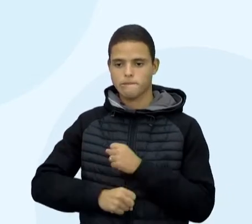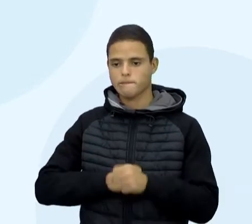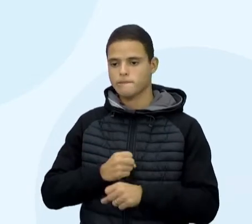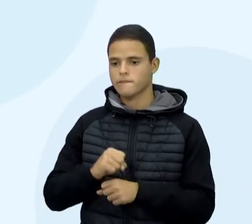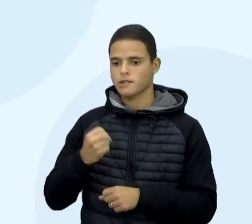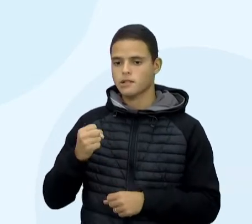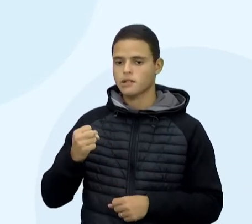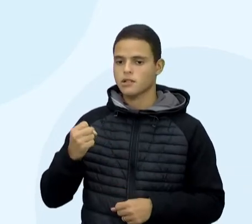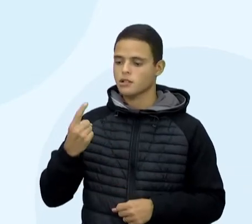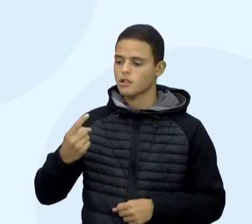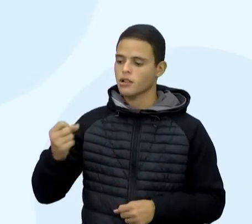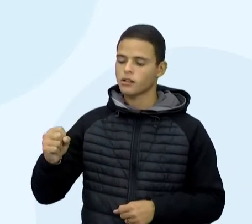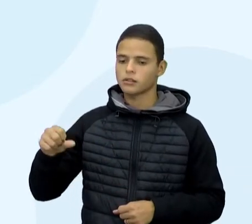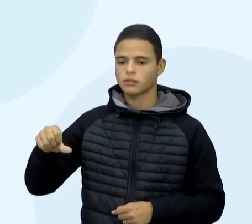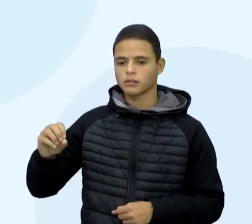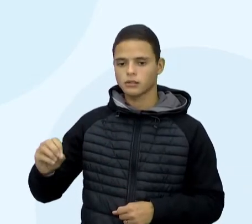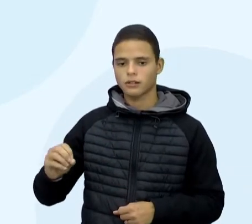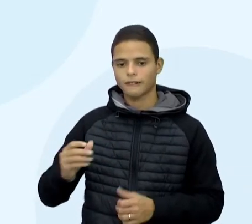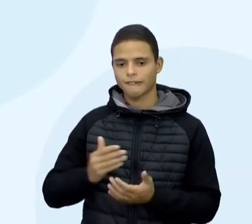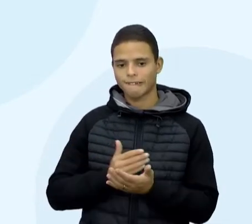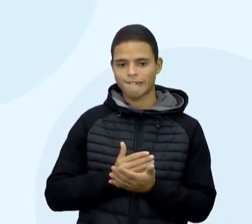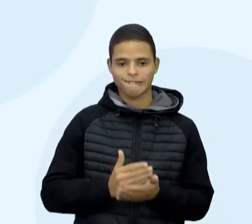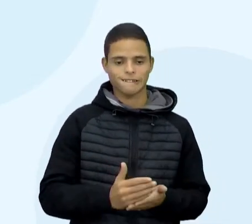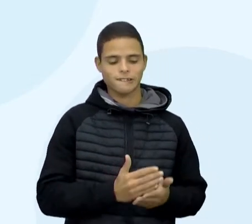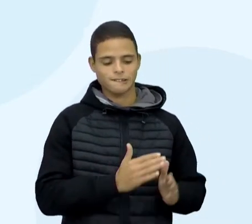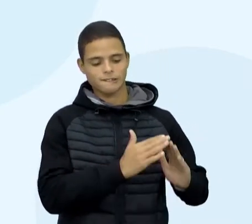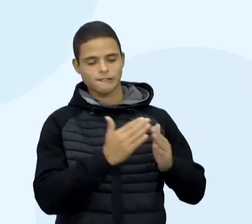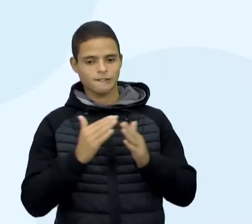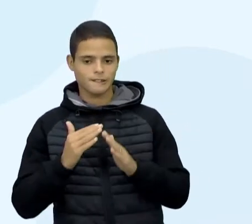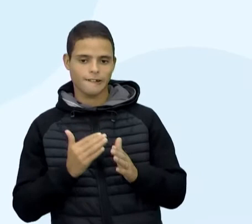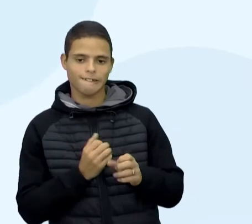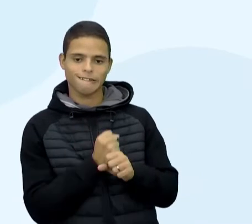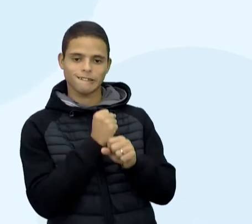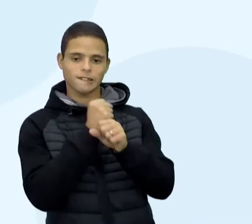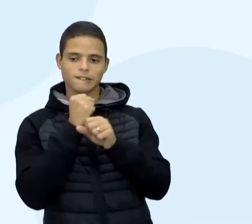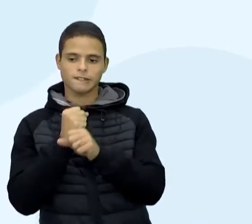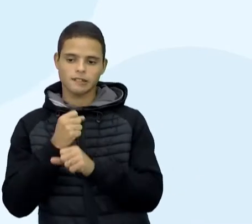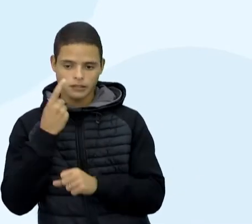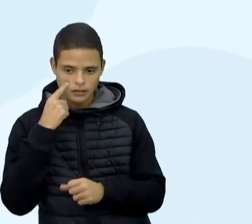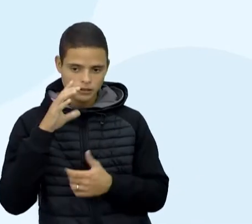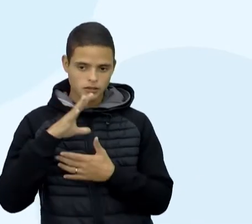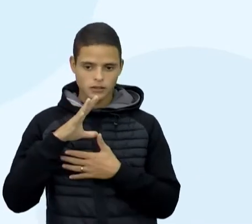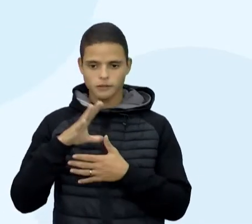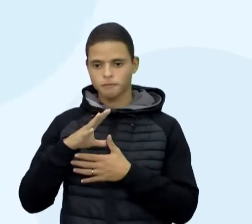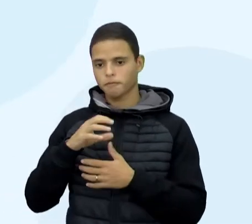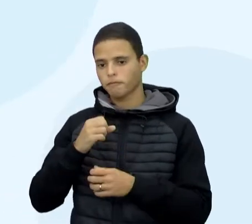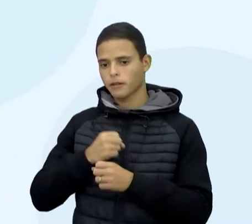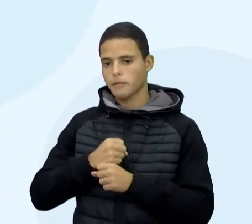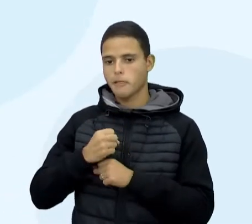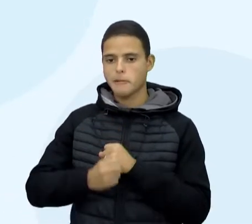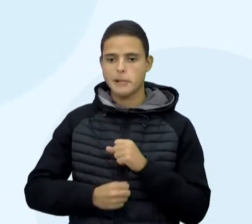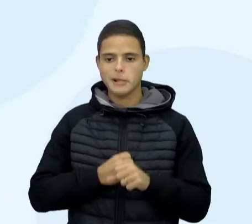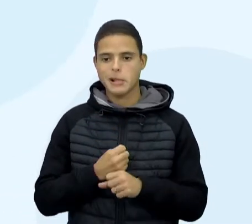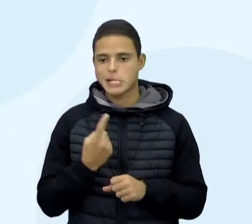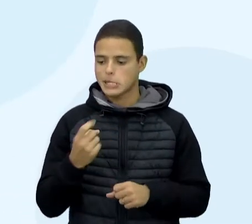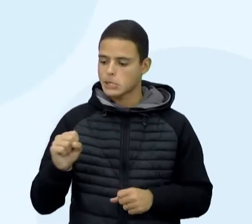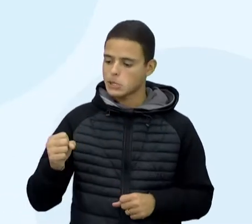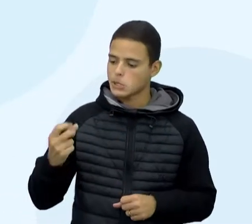1890 foi quando o morro começou a ser habitado. Então, aquele mapa de 1820 que a gente viu